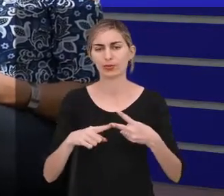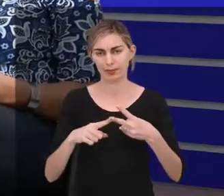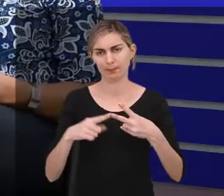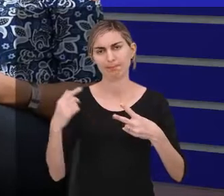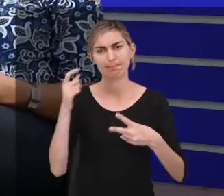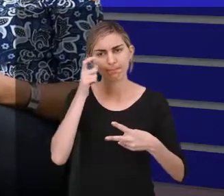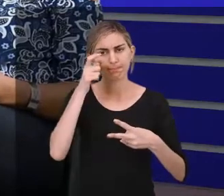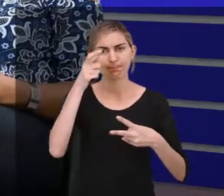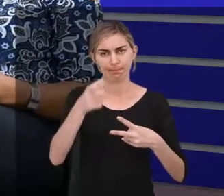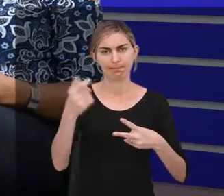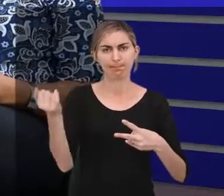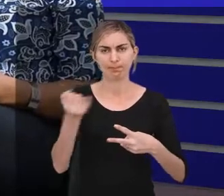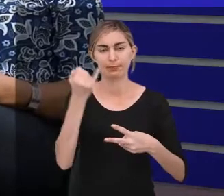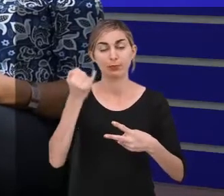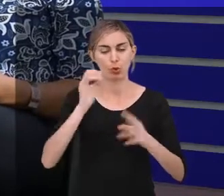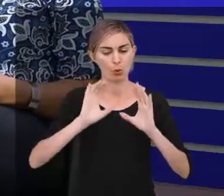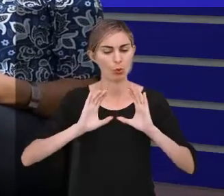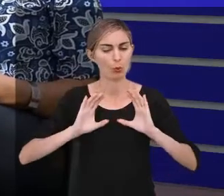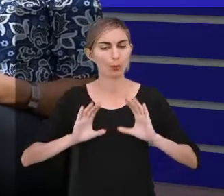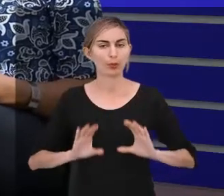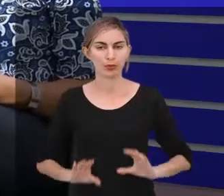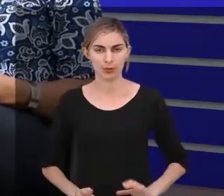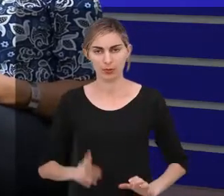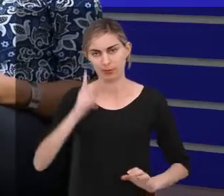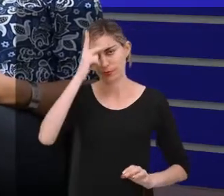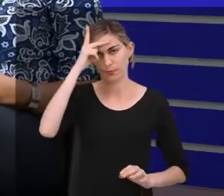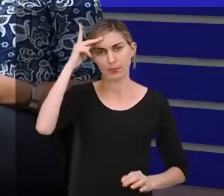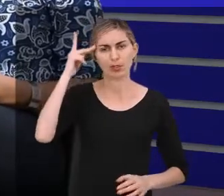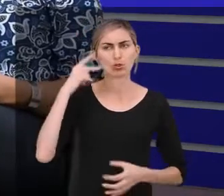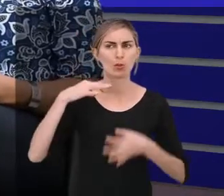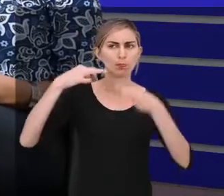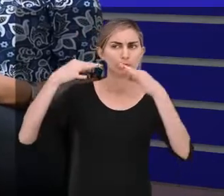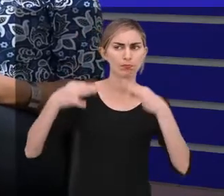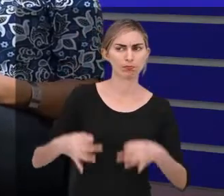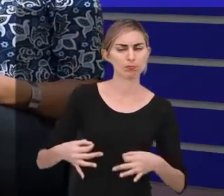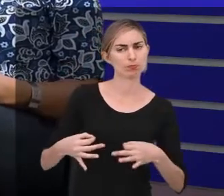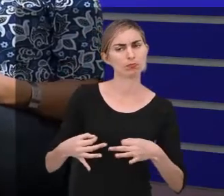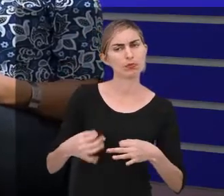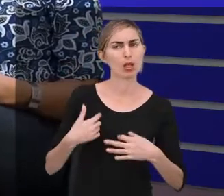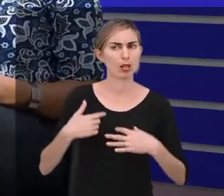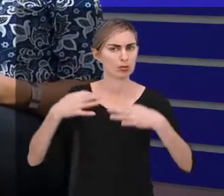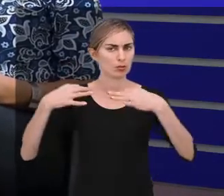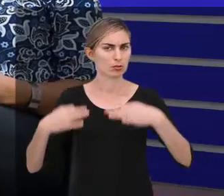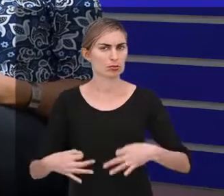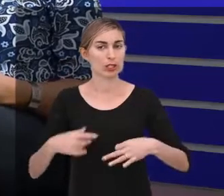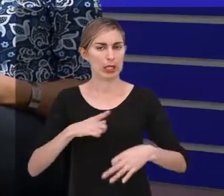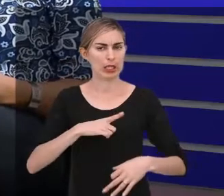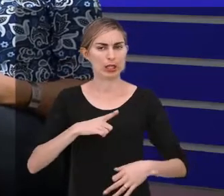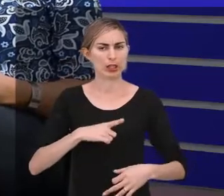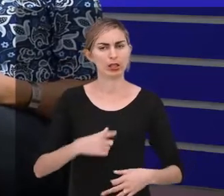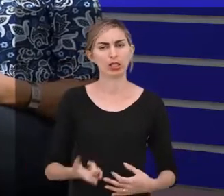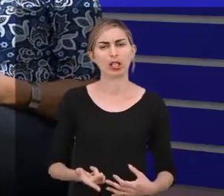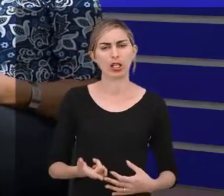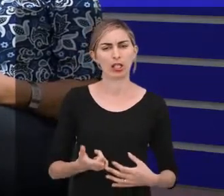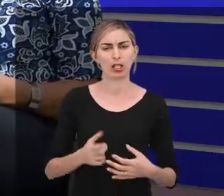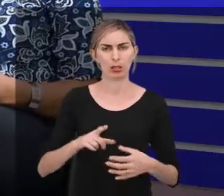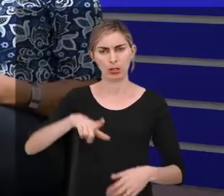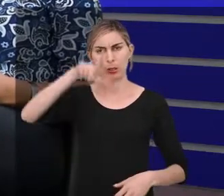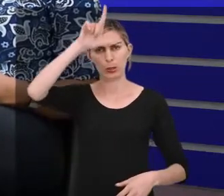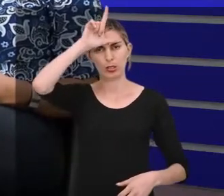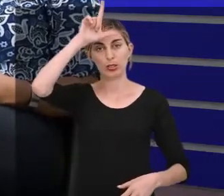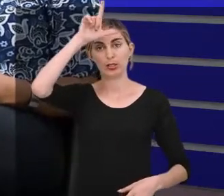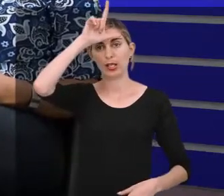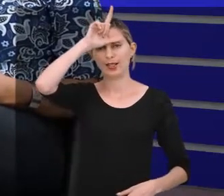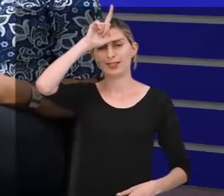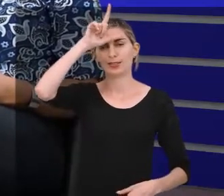muito interessantes em relação ao comportamento de uma pessoa que é assertiva. Uma pessoa que é assertiva, ela tem um espírito de liderança, eu